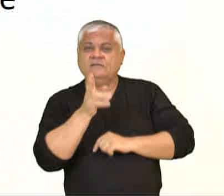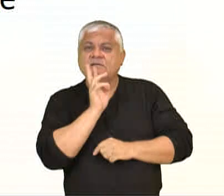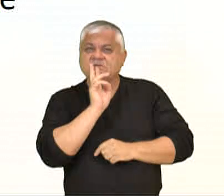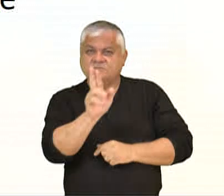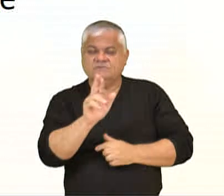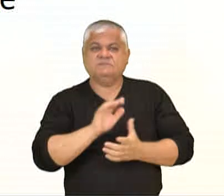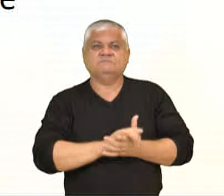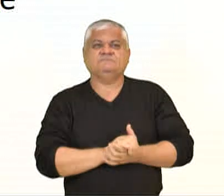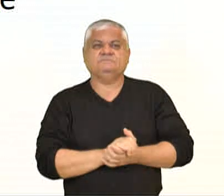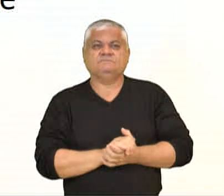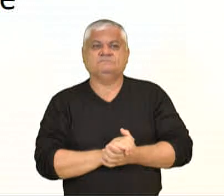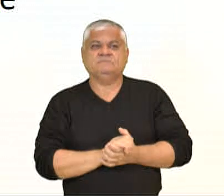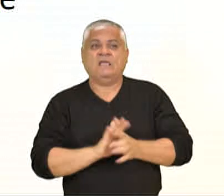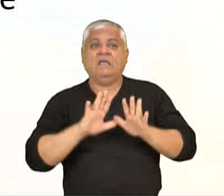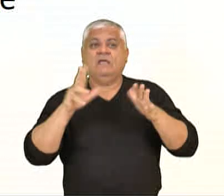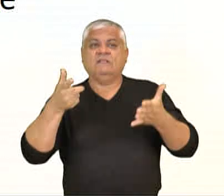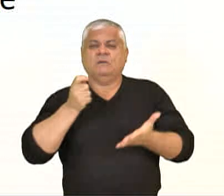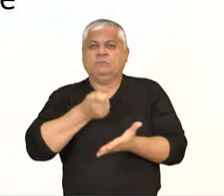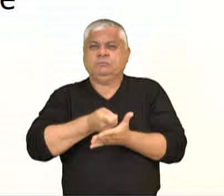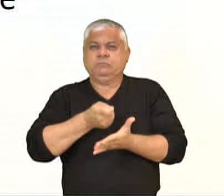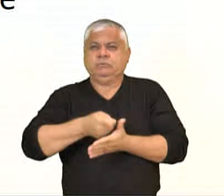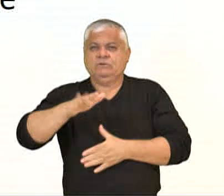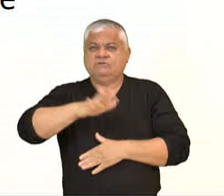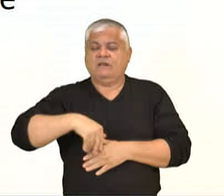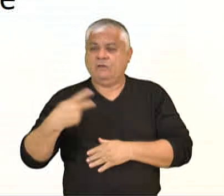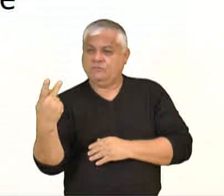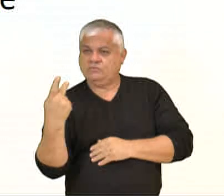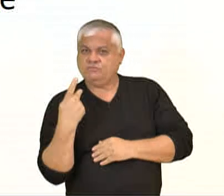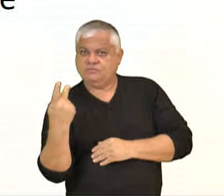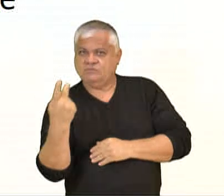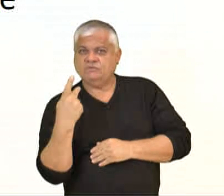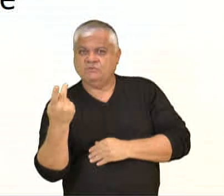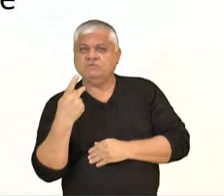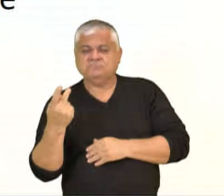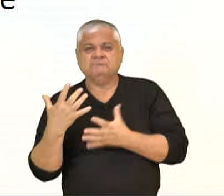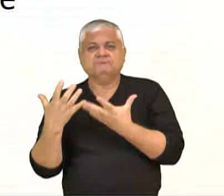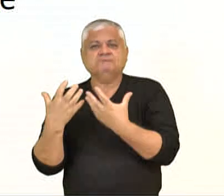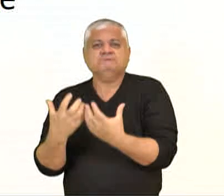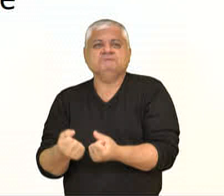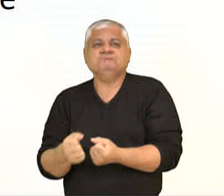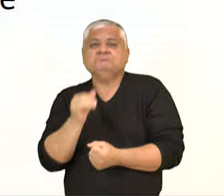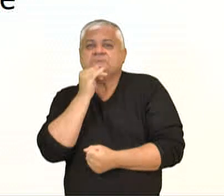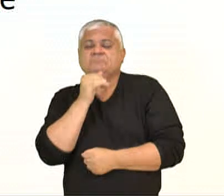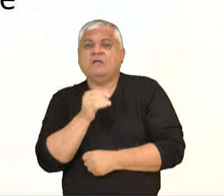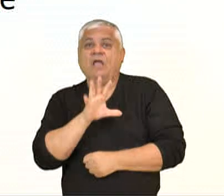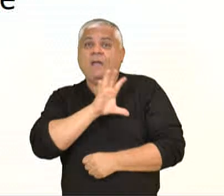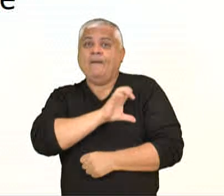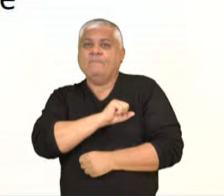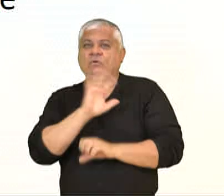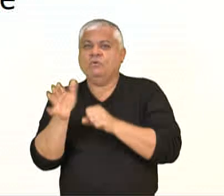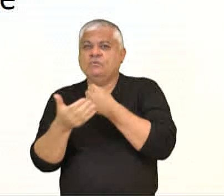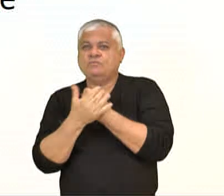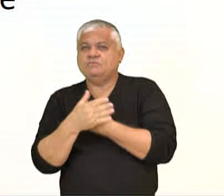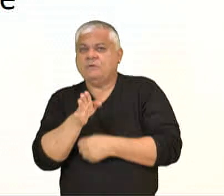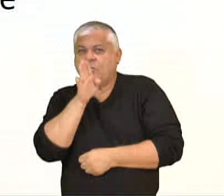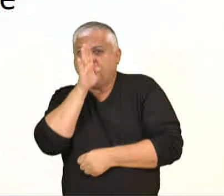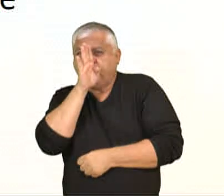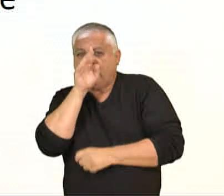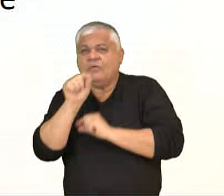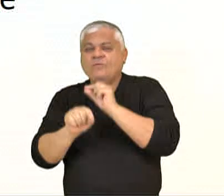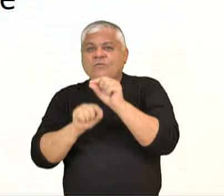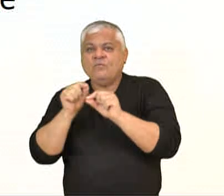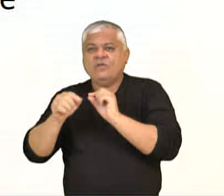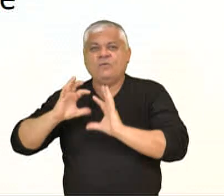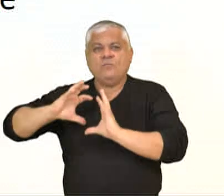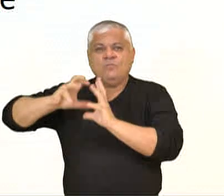responda. Então, ao rigor geral, os dois se sujeitaram, conforme o clandestino amor em sua forma local, conforme o